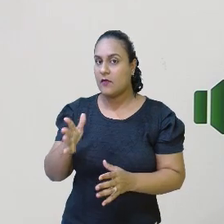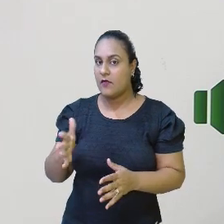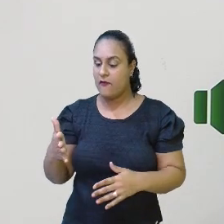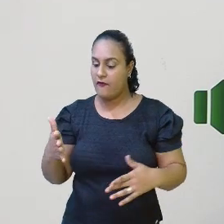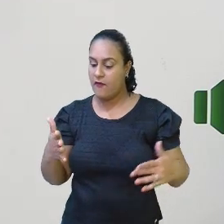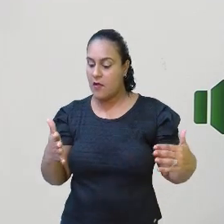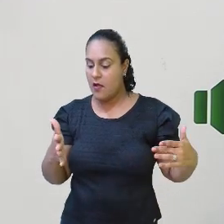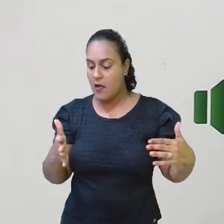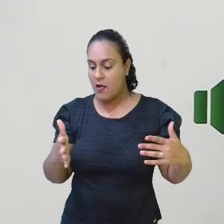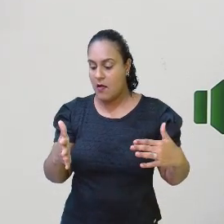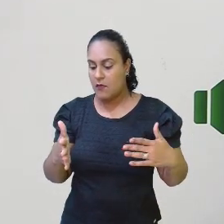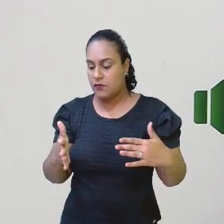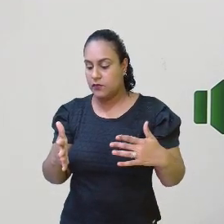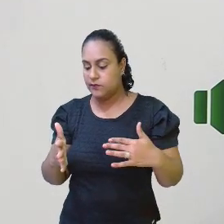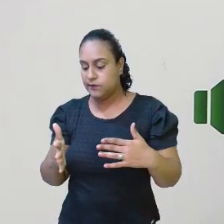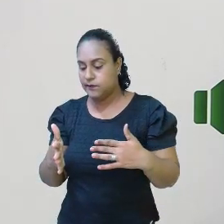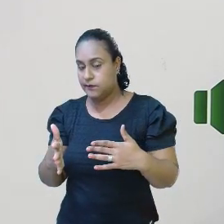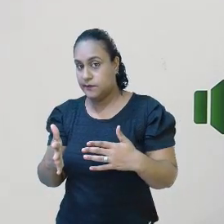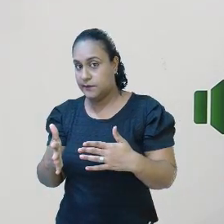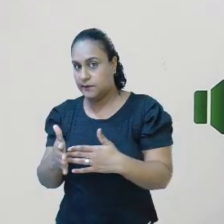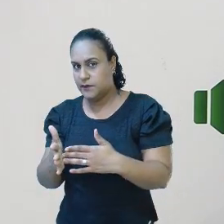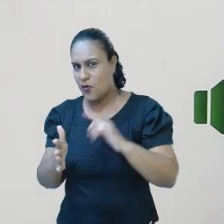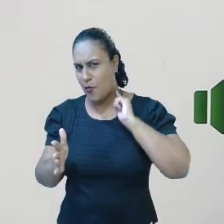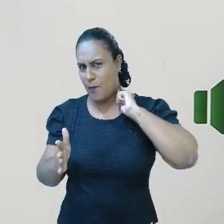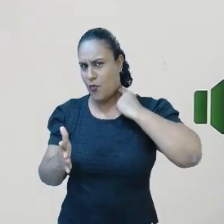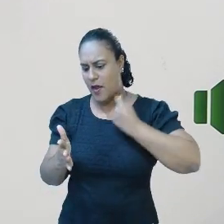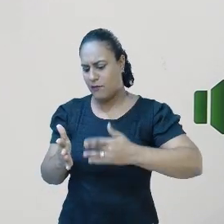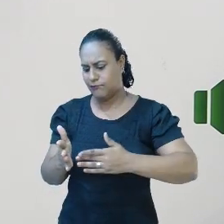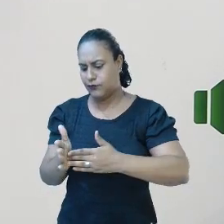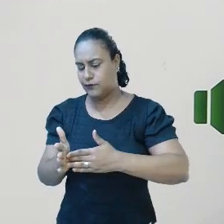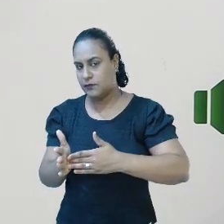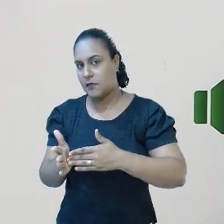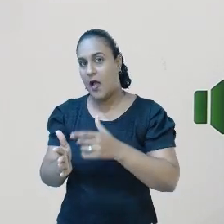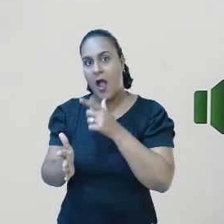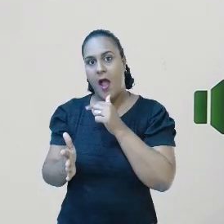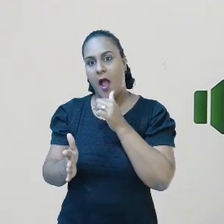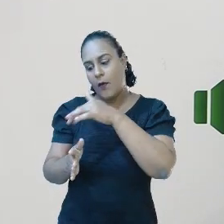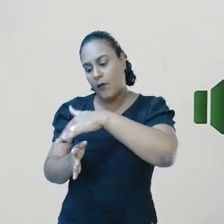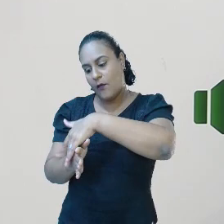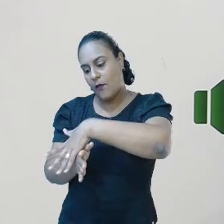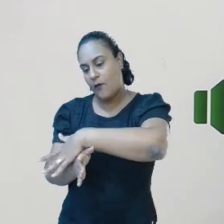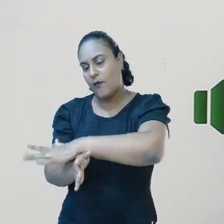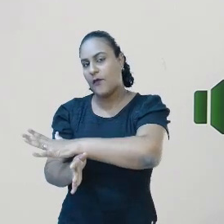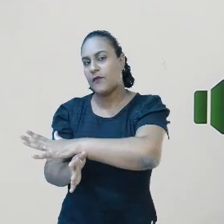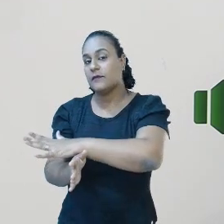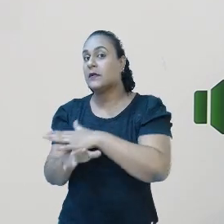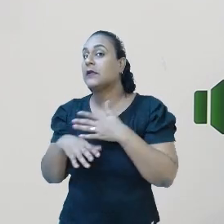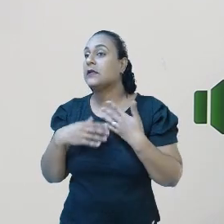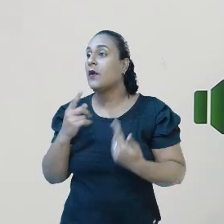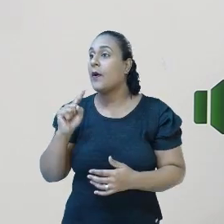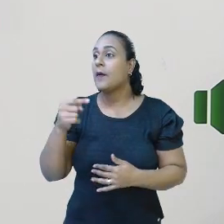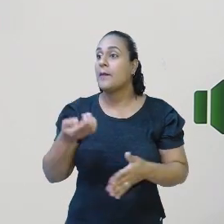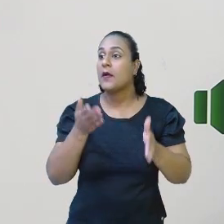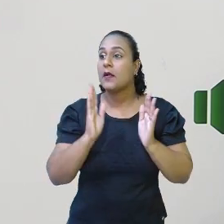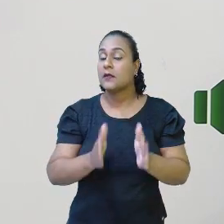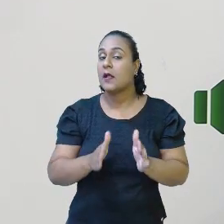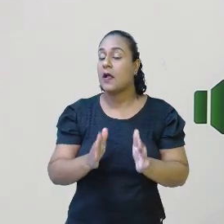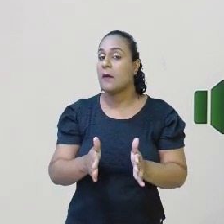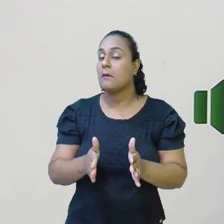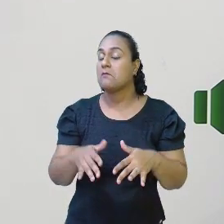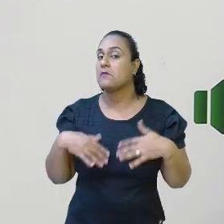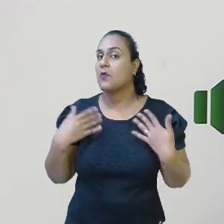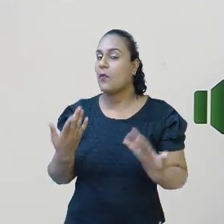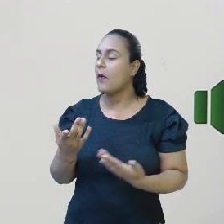ela vai para o próximo passo, para a próxima etapa. Que etapa é essa, professor? Bom,